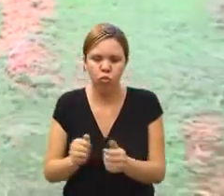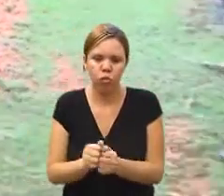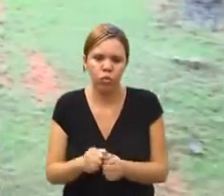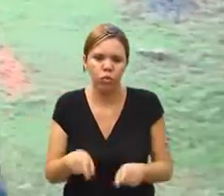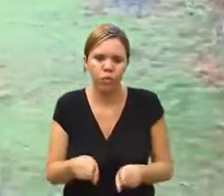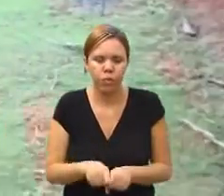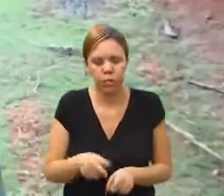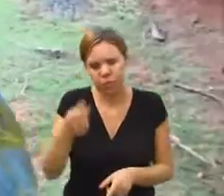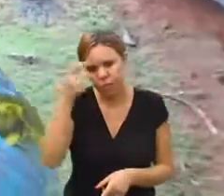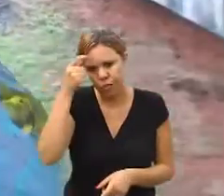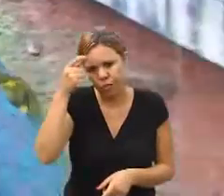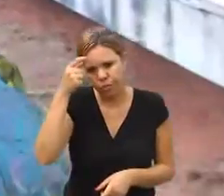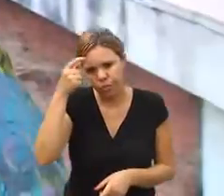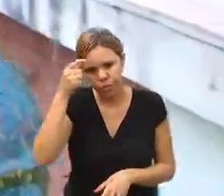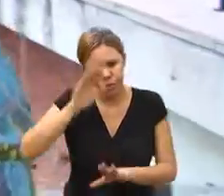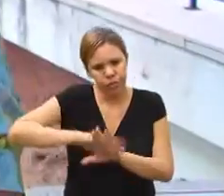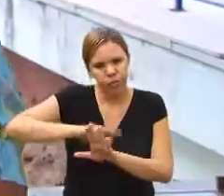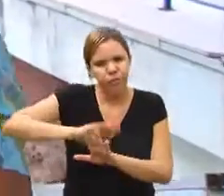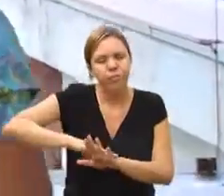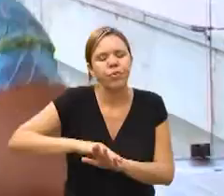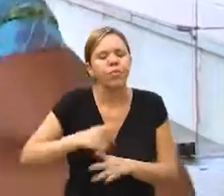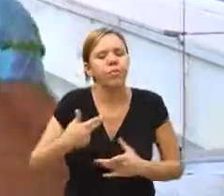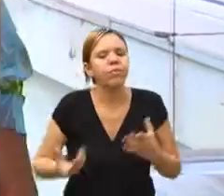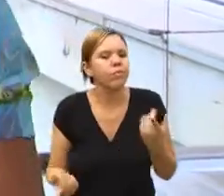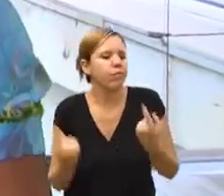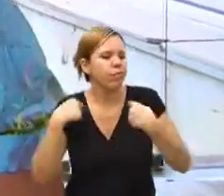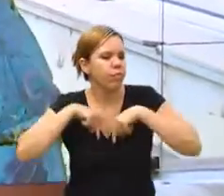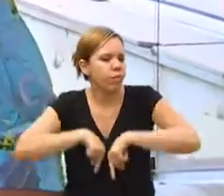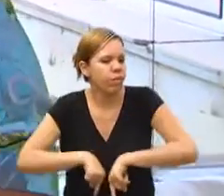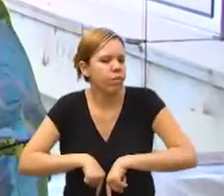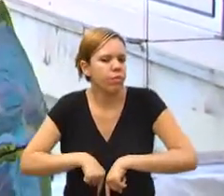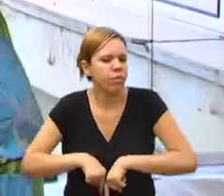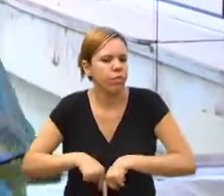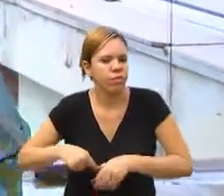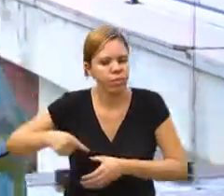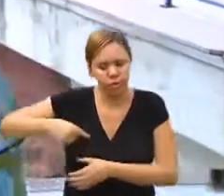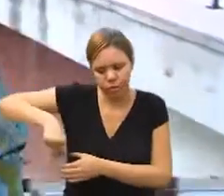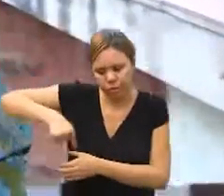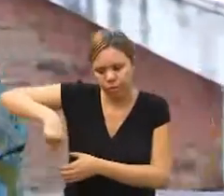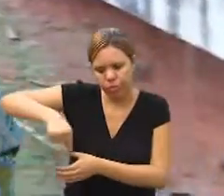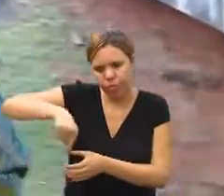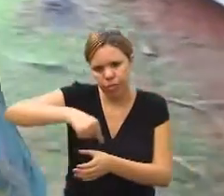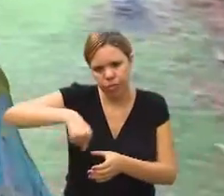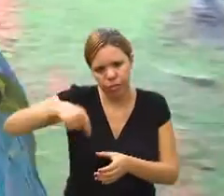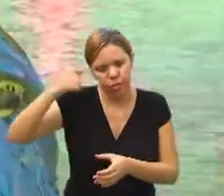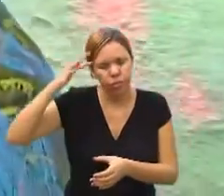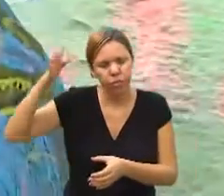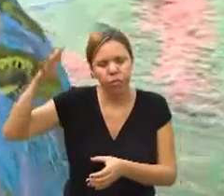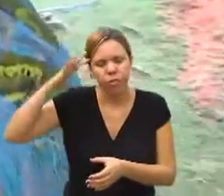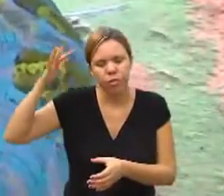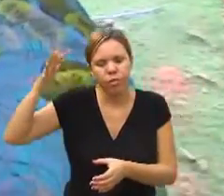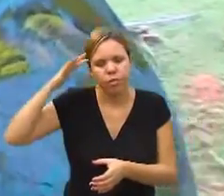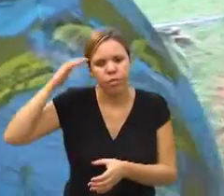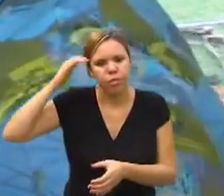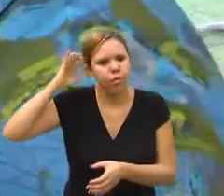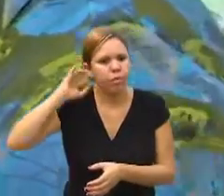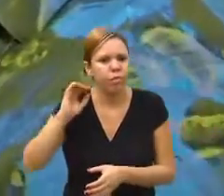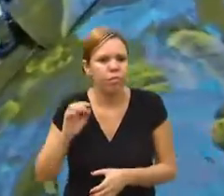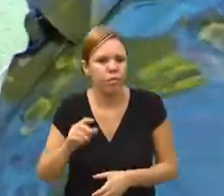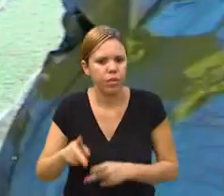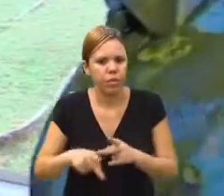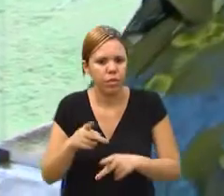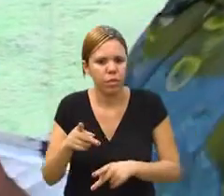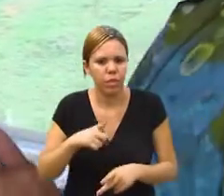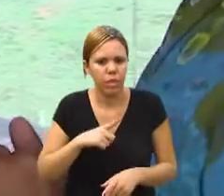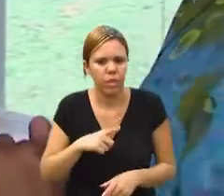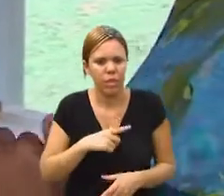do subconsciente, dessa coisa do que está dentro dos buracos, né? São coisas mais do pensamento junguiano. Caraca, fobia de buraco, olha